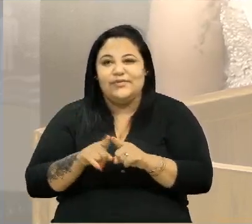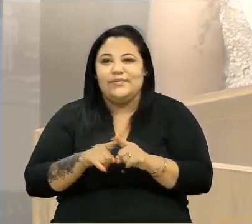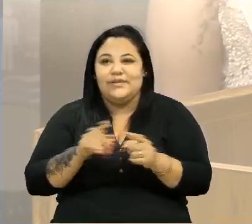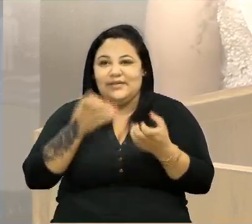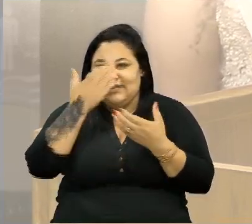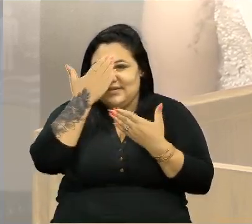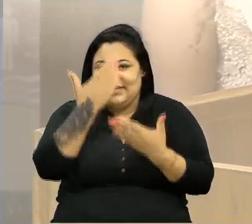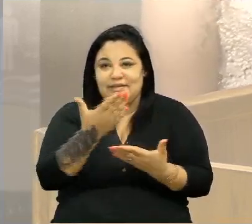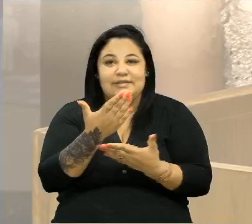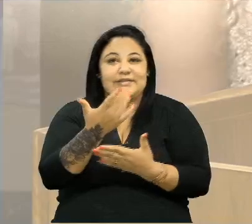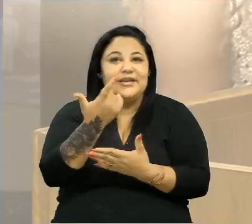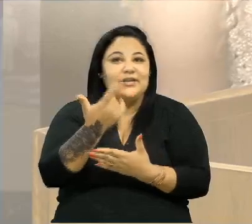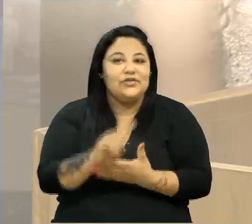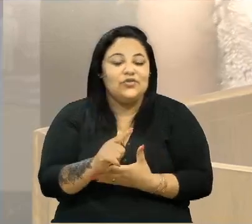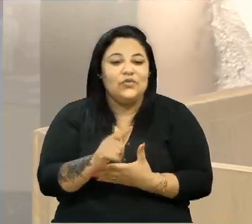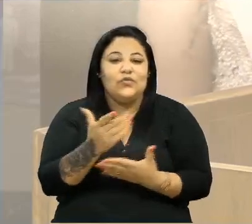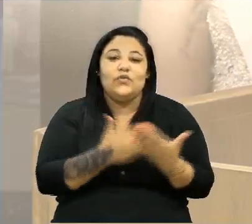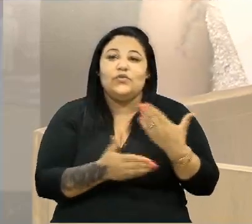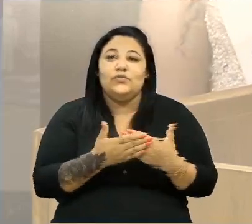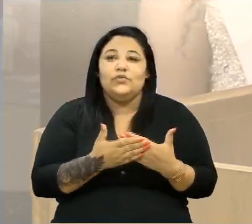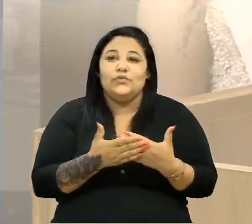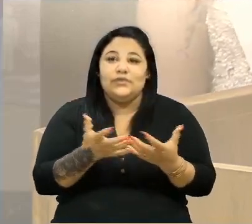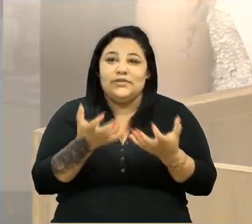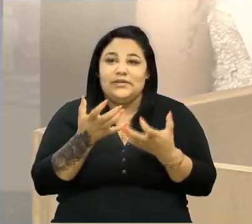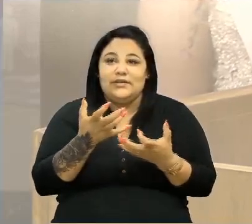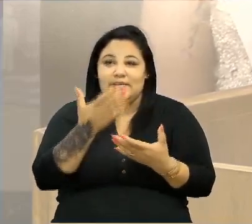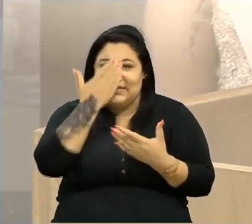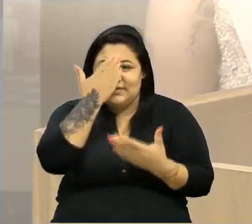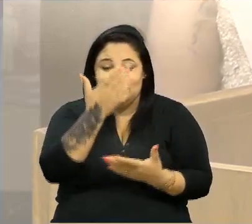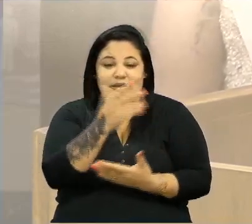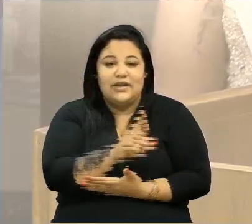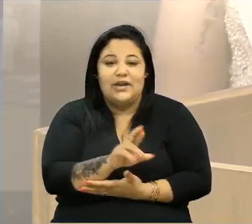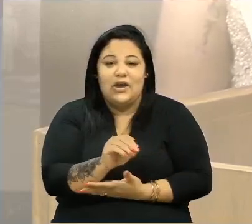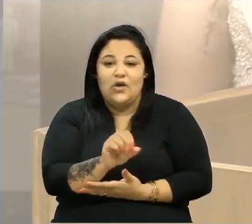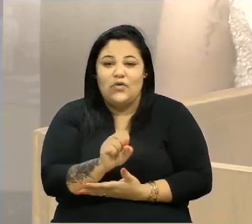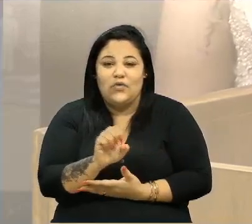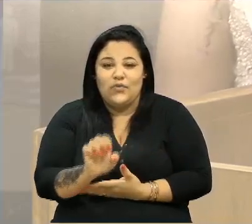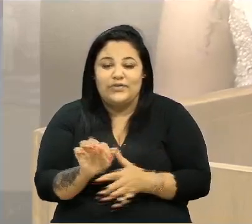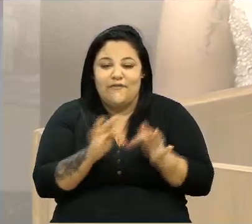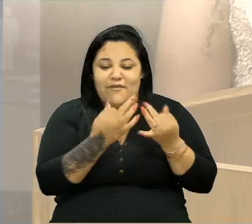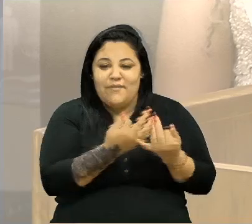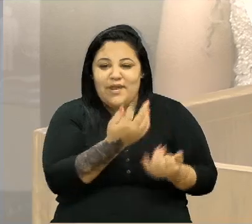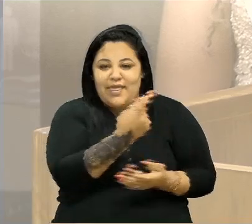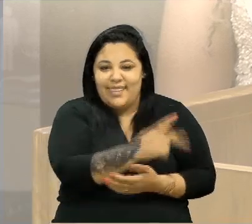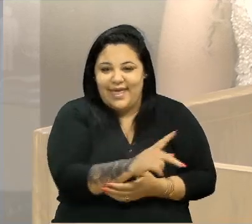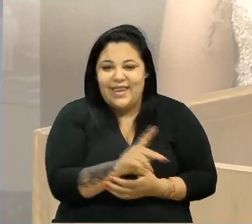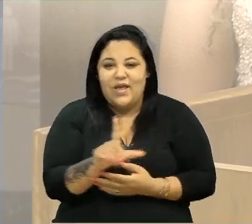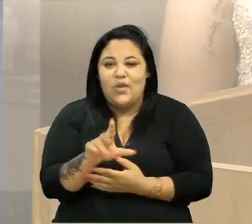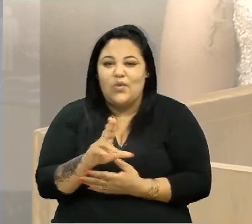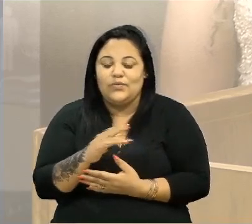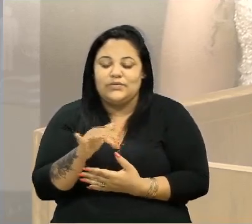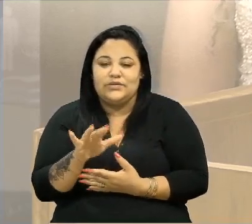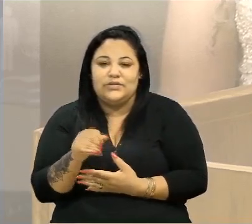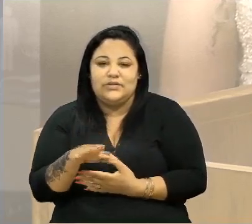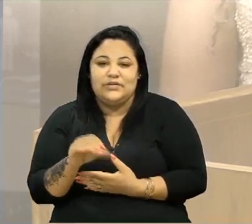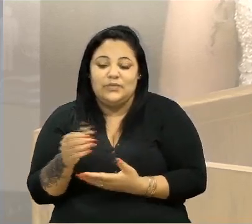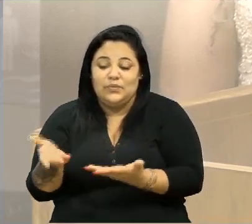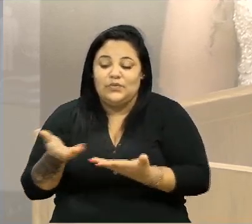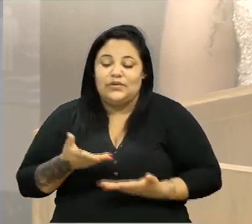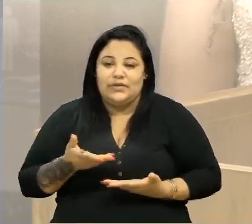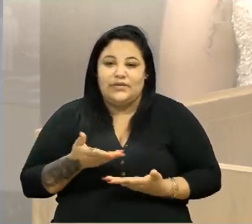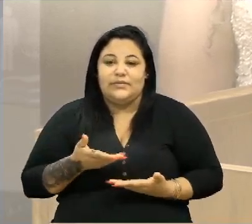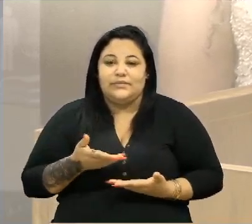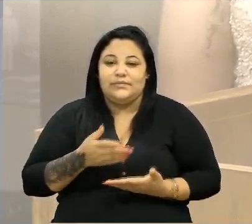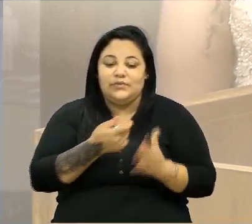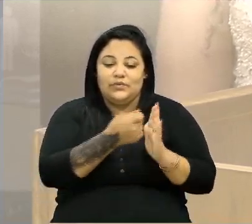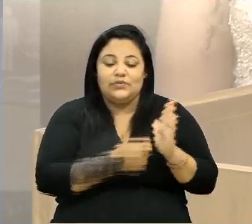agradecer novamente. Gostaria de agradecer a Rose, o Luciano e a família da Rose por terem nos proporcionado esse concurso e